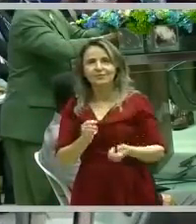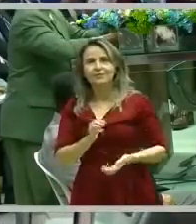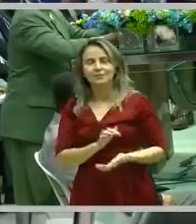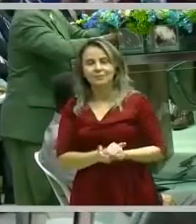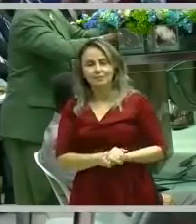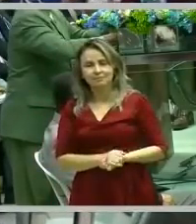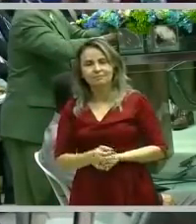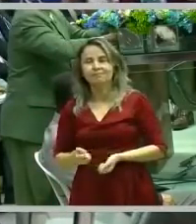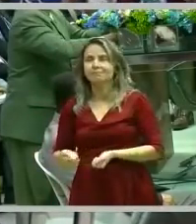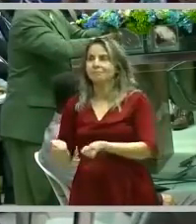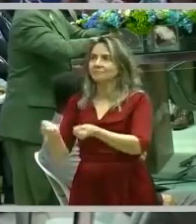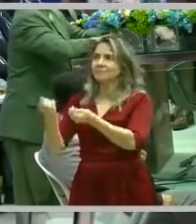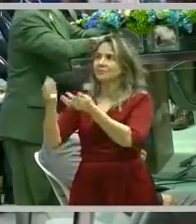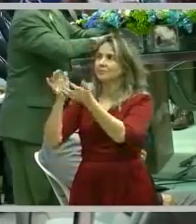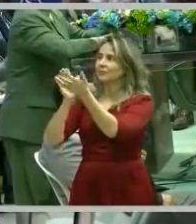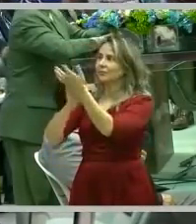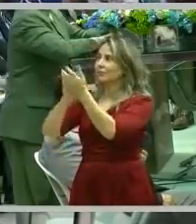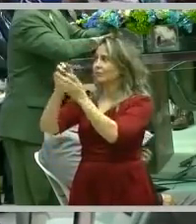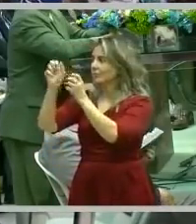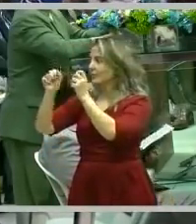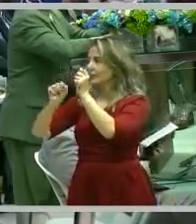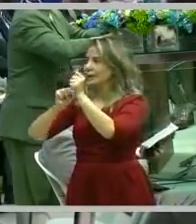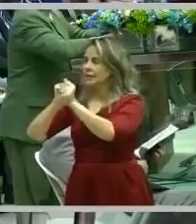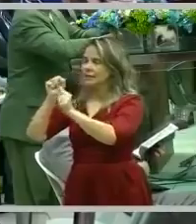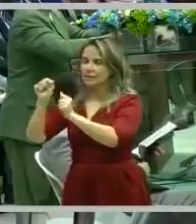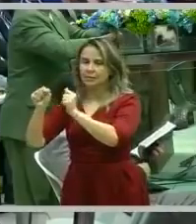Quem dá aleluia para este Deus tremendo?